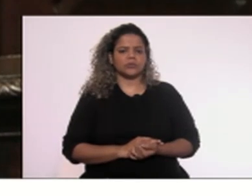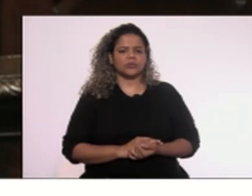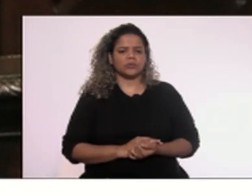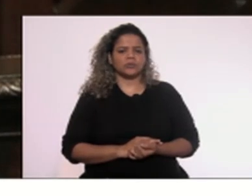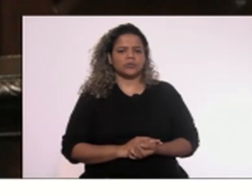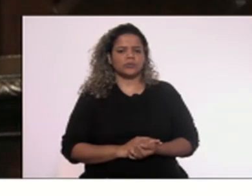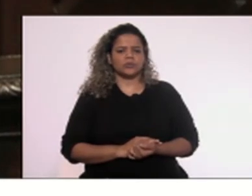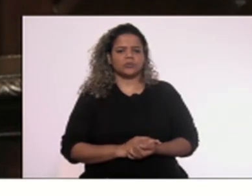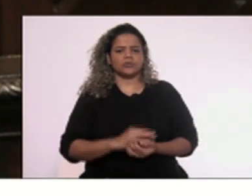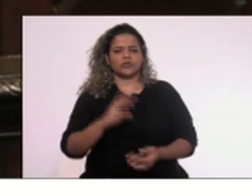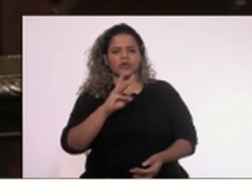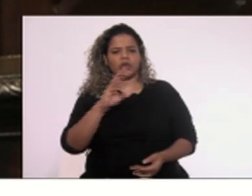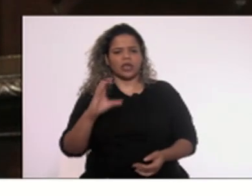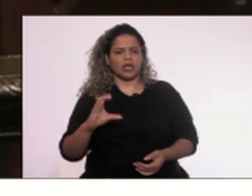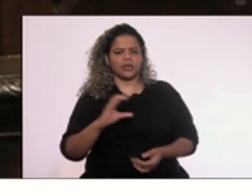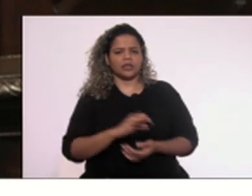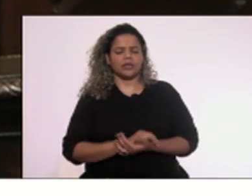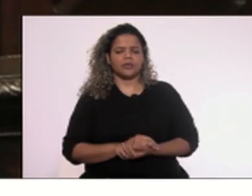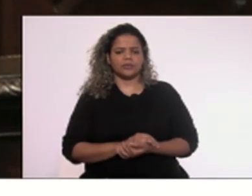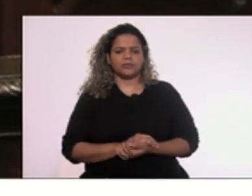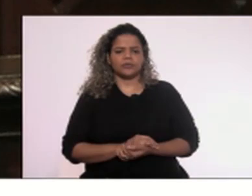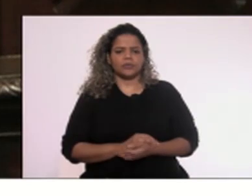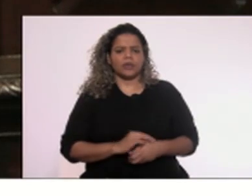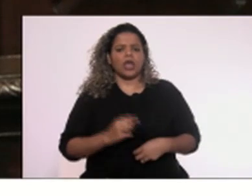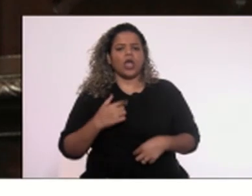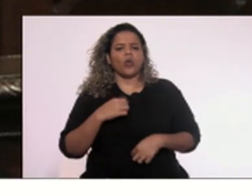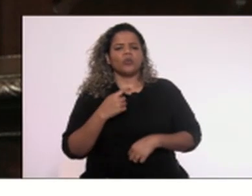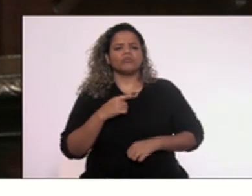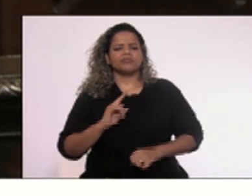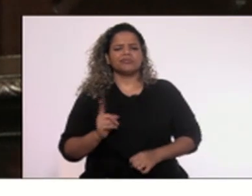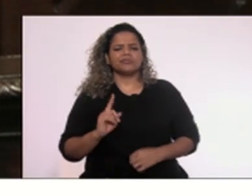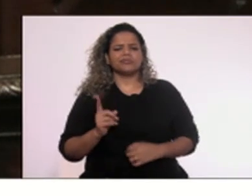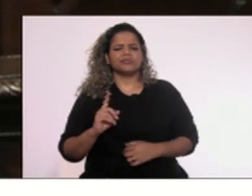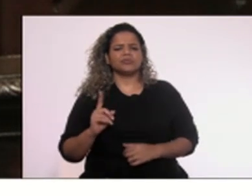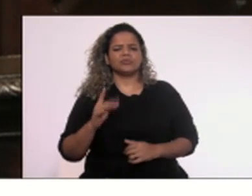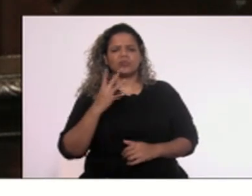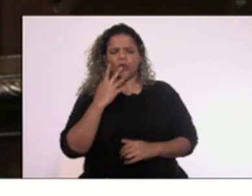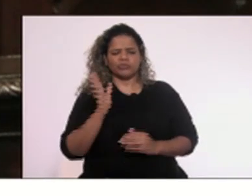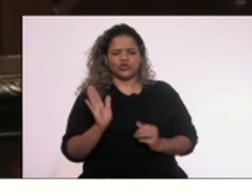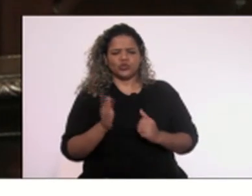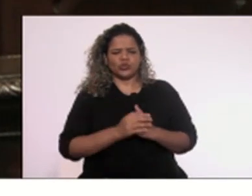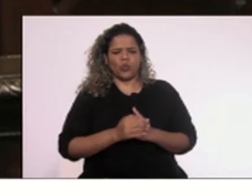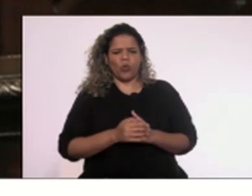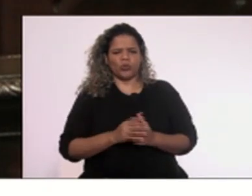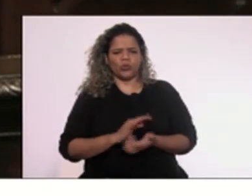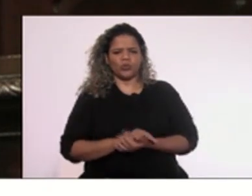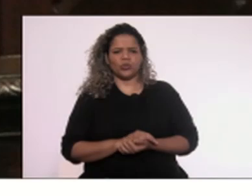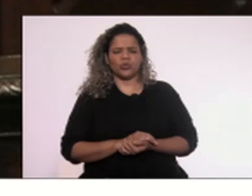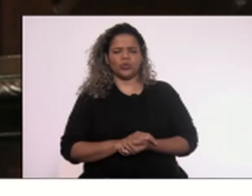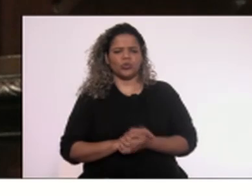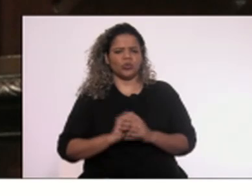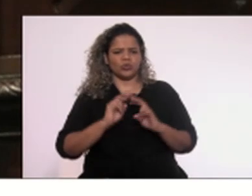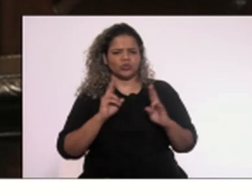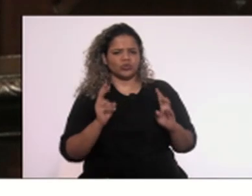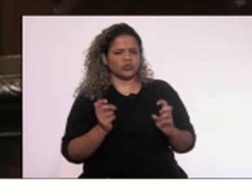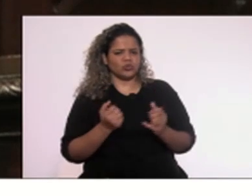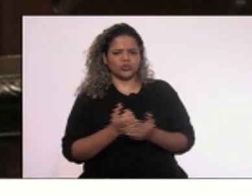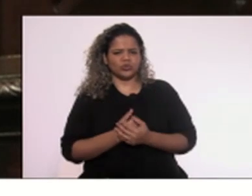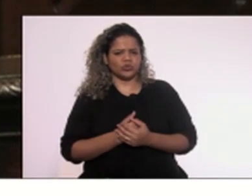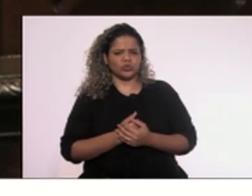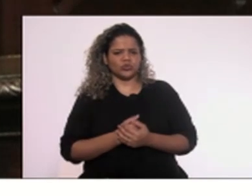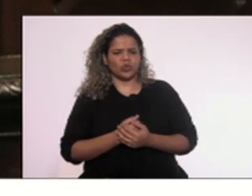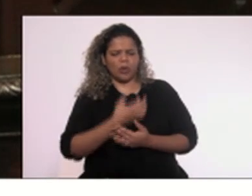E, deputado Waldeck, eu não sou de me esconder em relação às